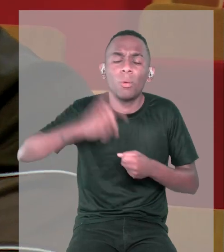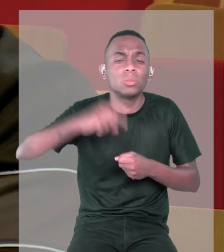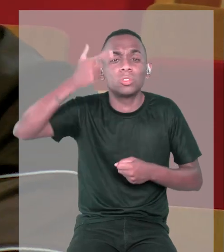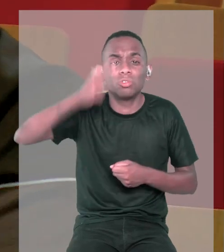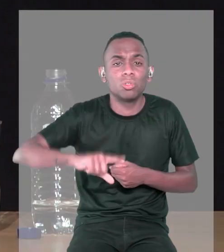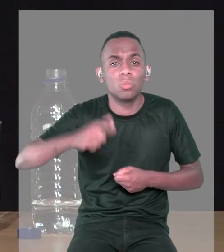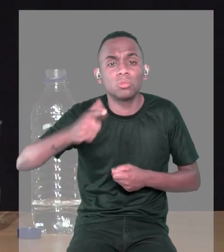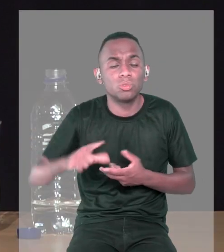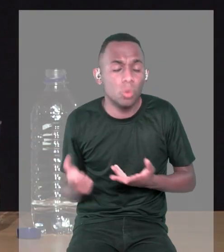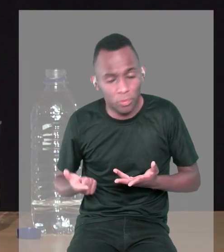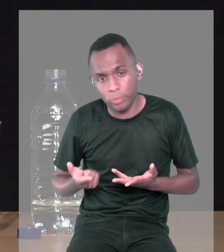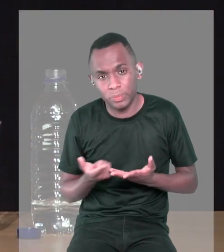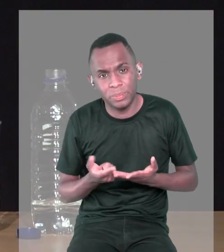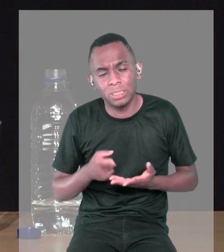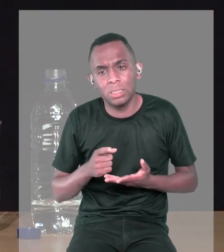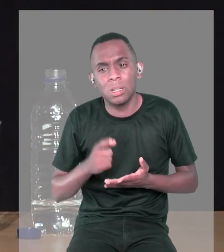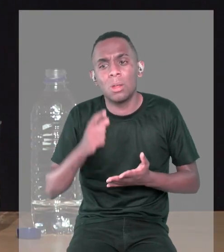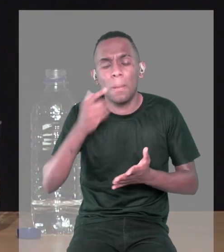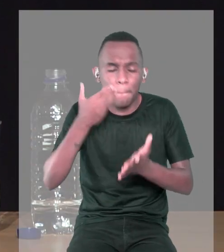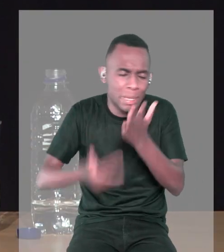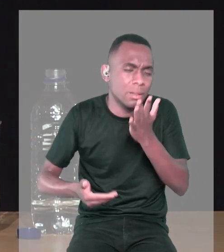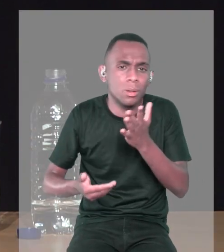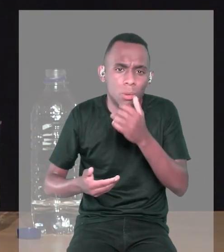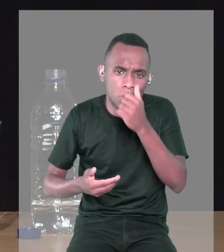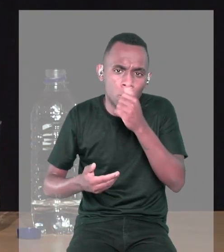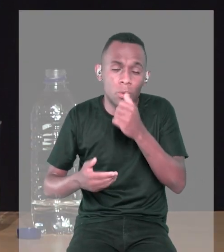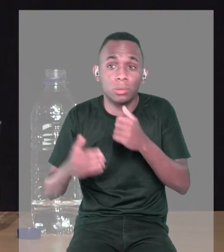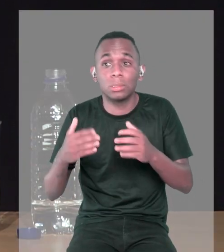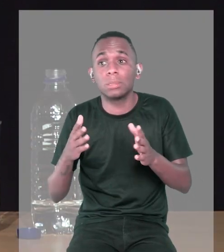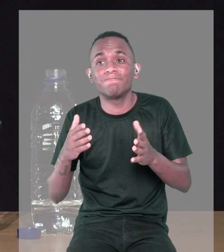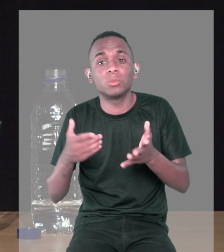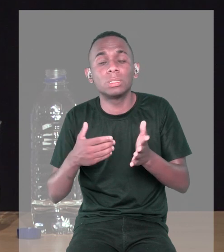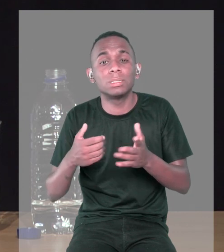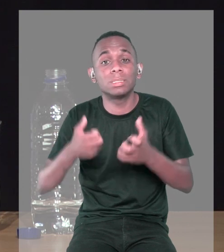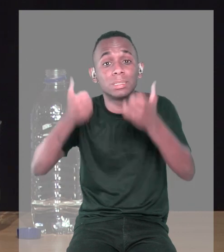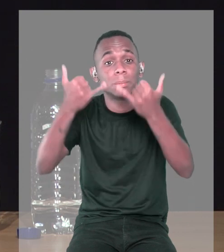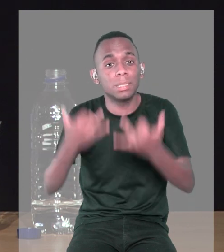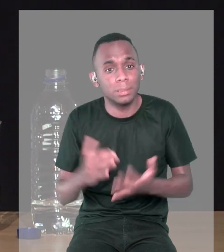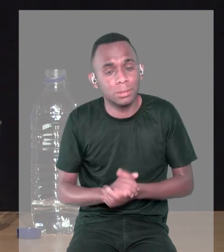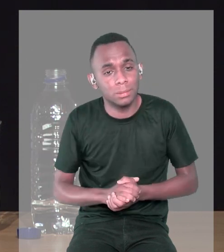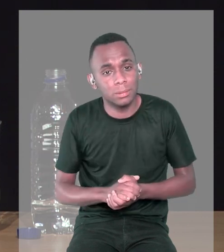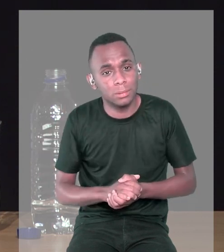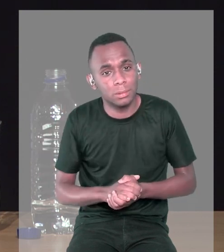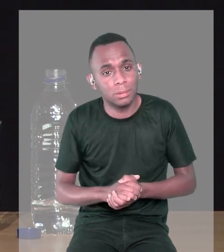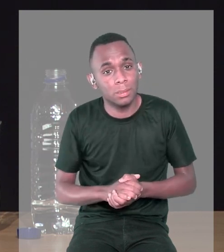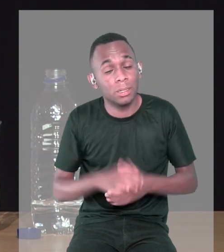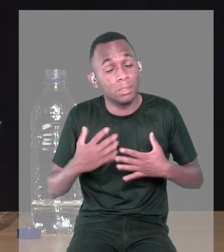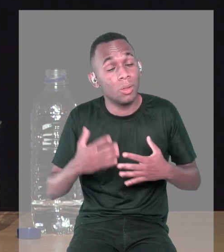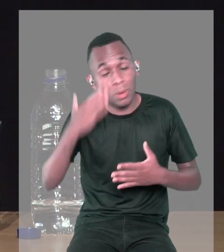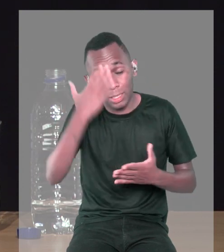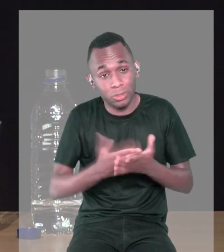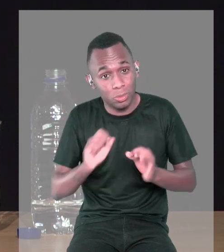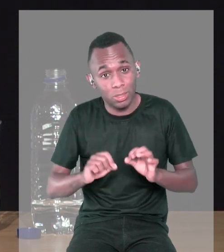nesse aspecto. Mas aí eu acho que é um julgamento que cada um de vocês que deve fazer, se eu me perdi ou não na retórica. Eu mesmo fazer esse